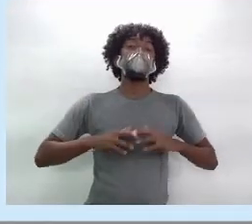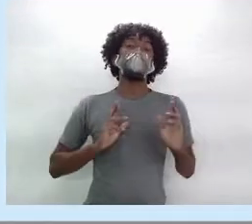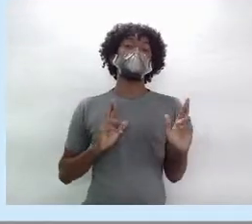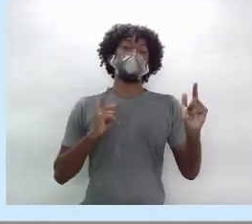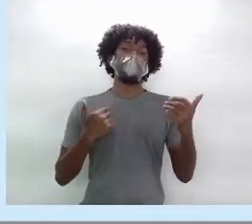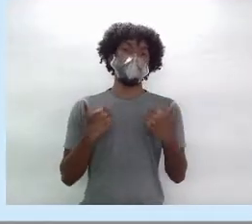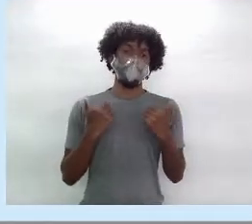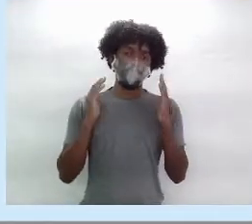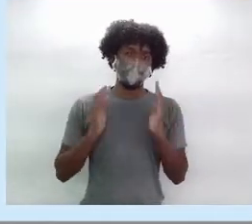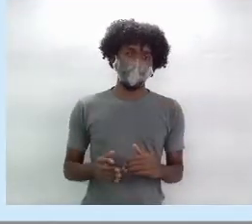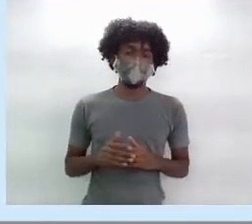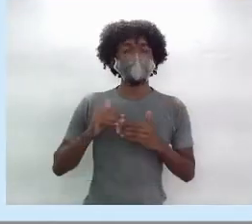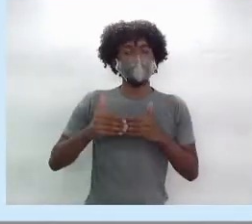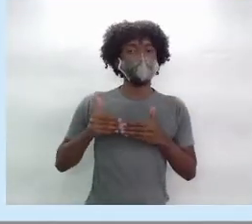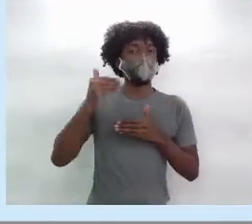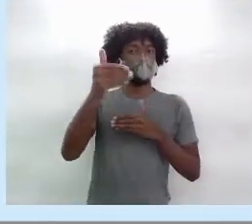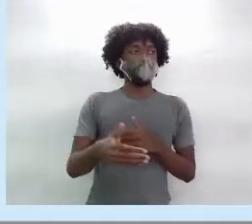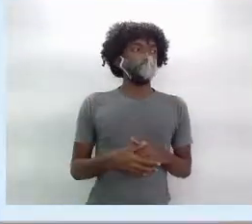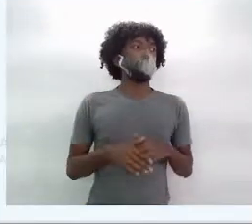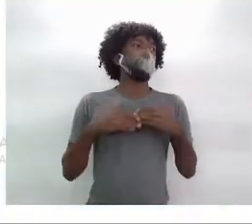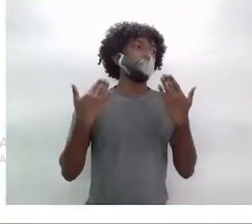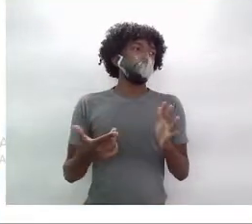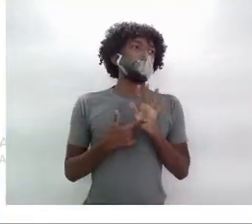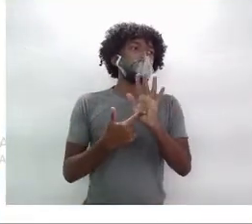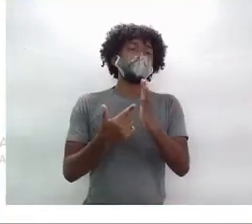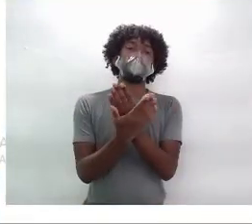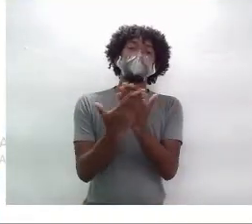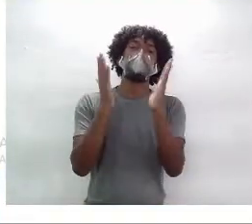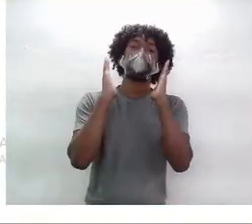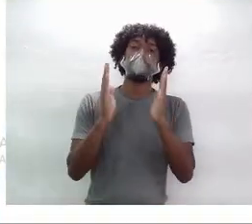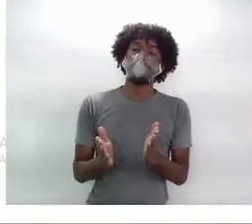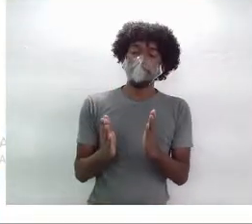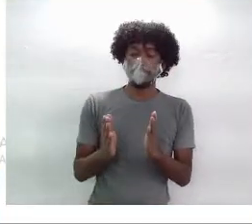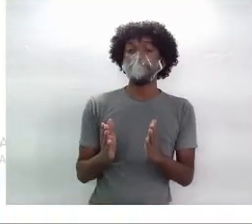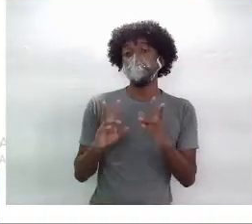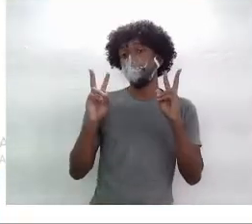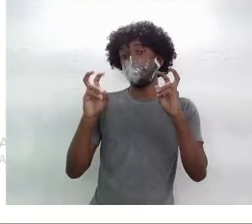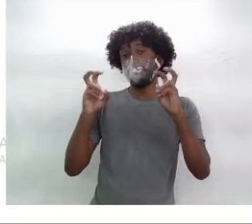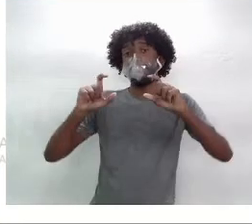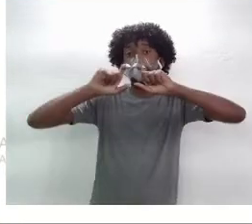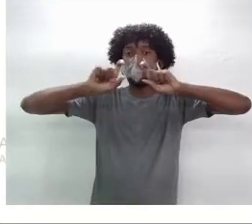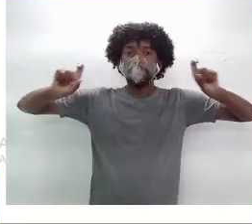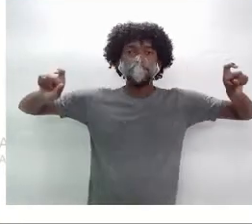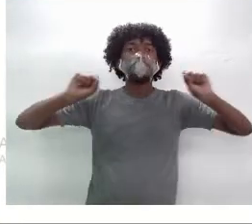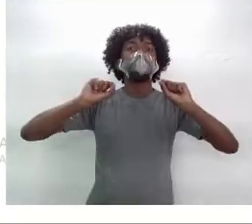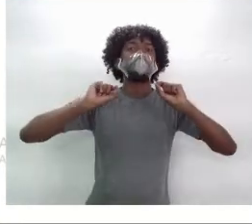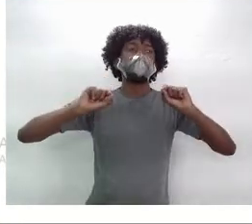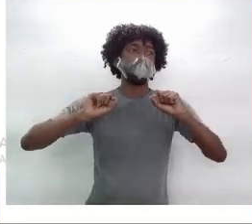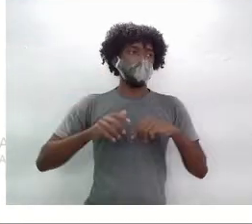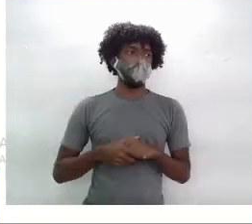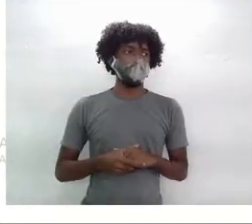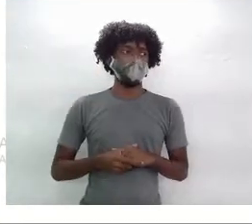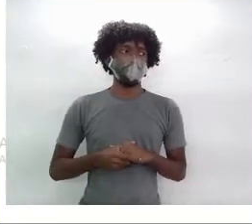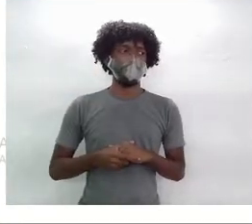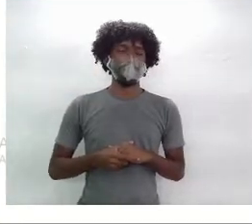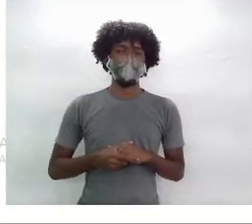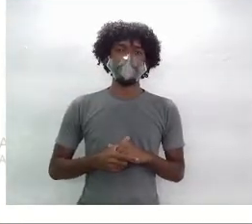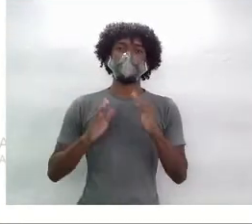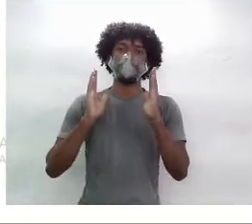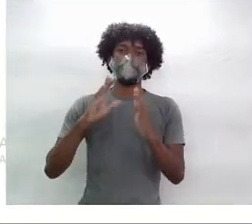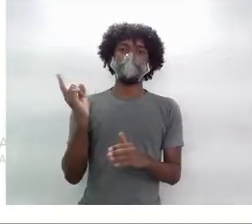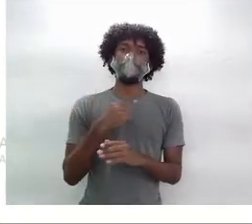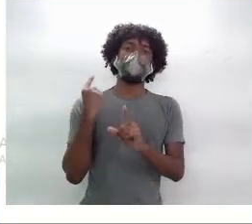vamos lá adiante. Então aqui trago para vocês, como há na tela, especificamente, em cada um dos